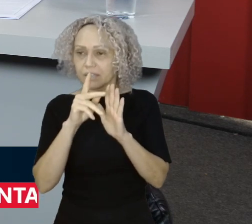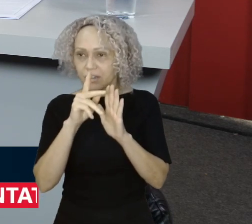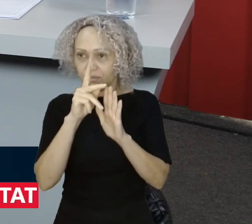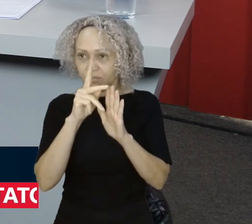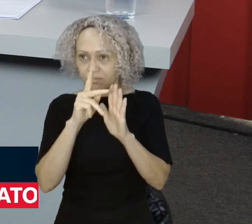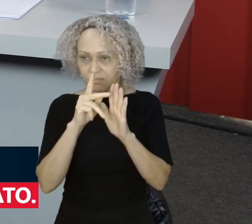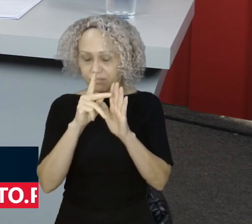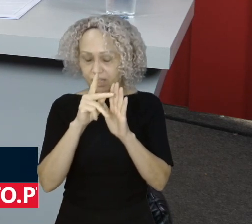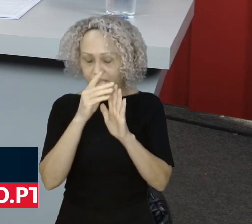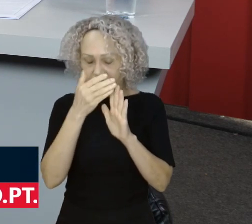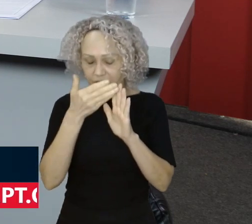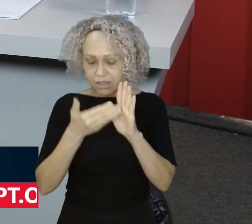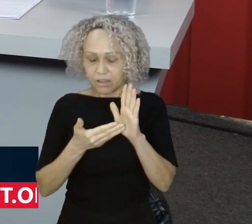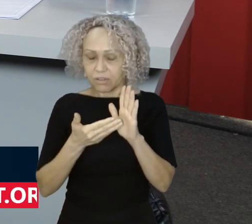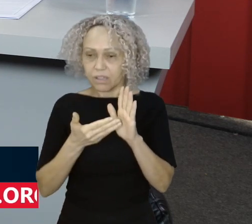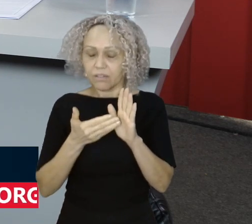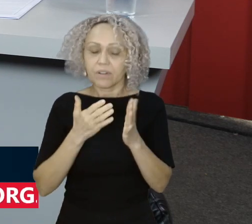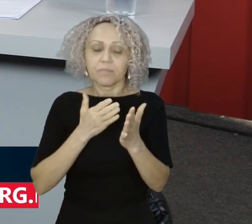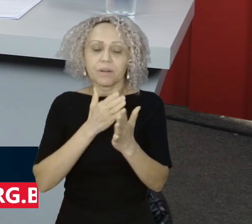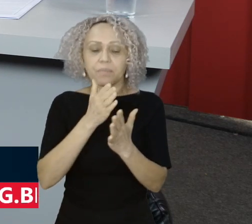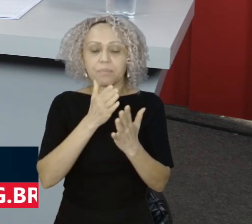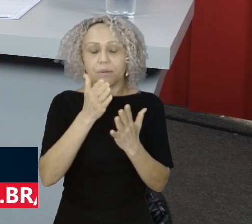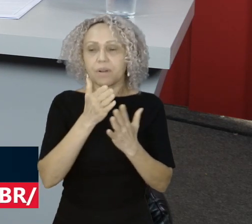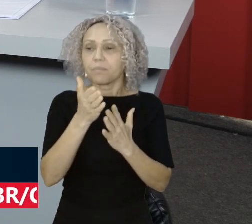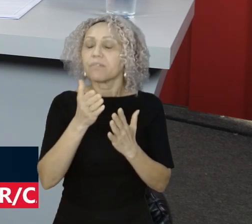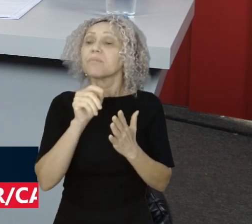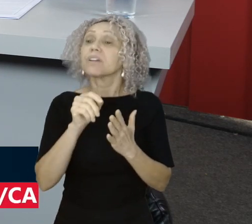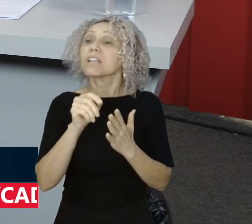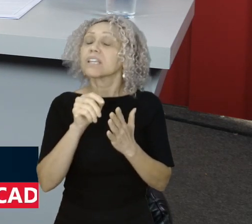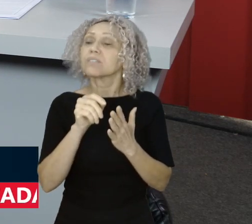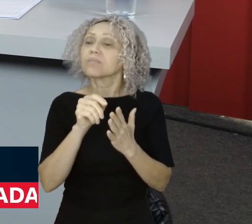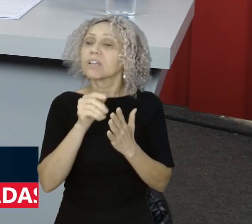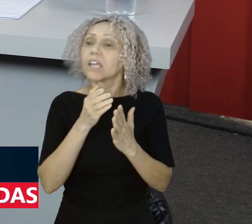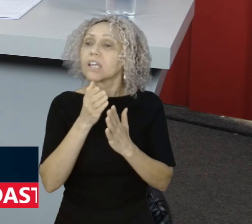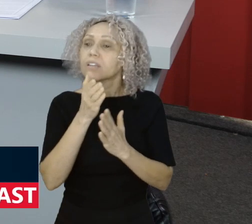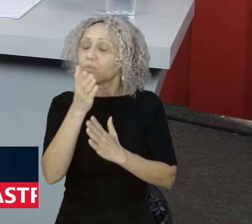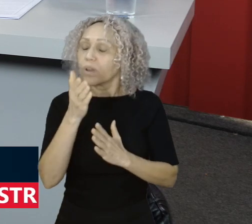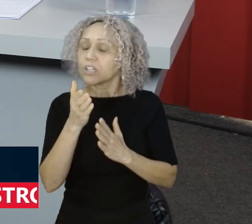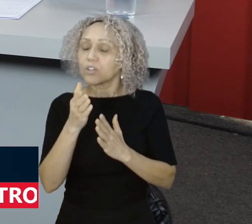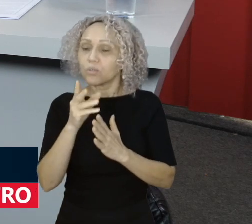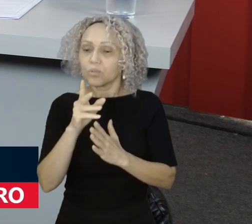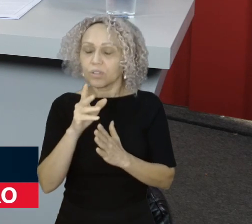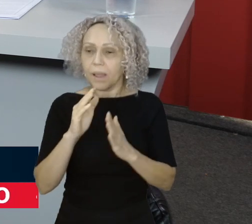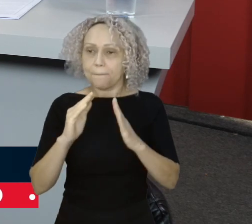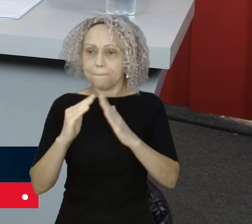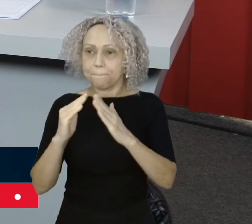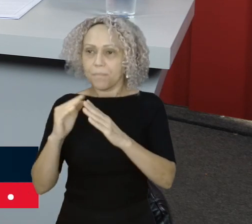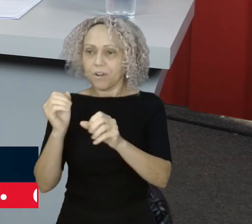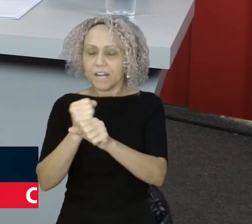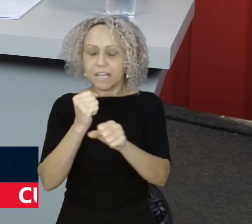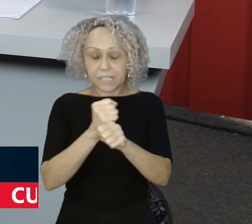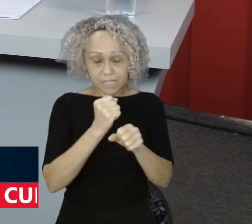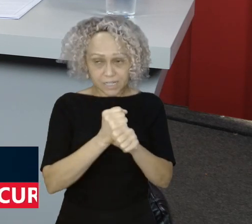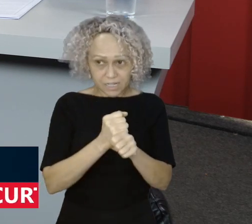né? Garantir a casa para aquelas pessoas que mais precisam. E o programa Minha Casa Minha Vida vai receber um investimento